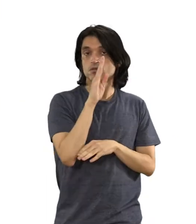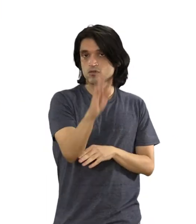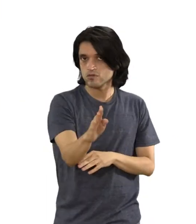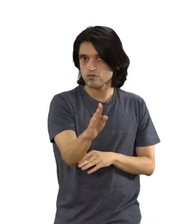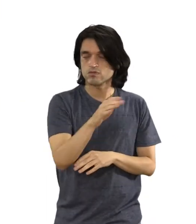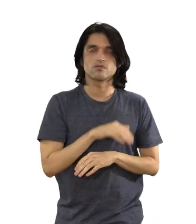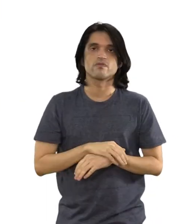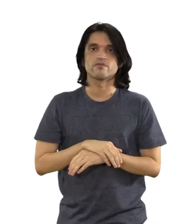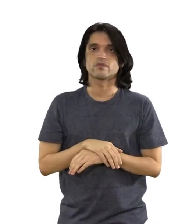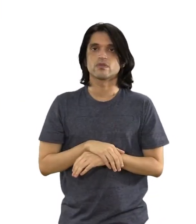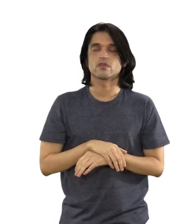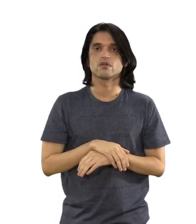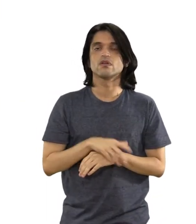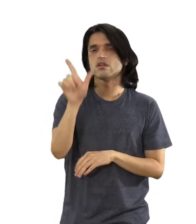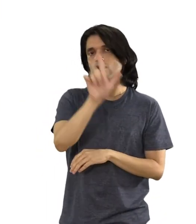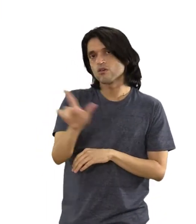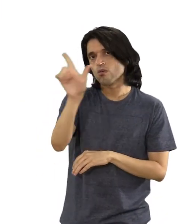linguagem formal,